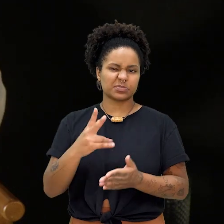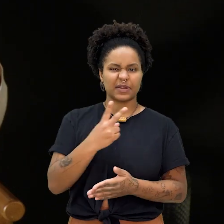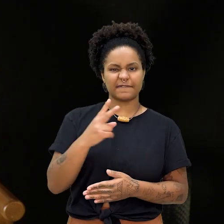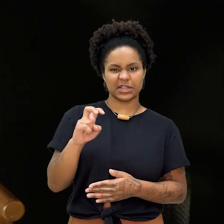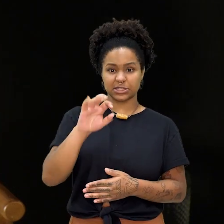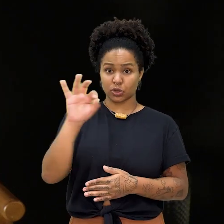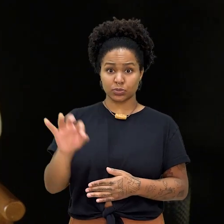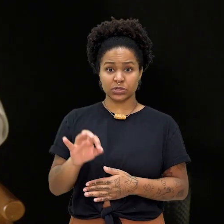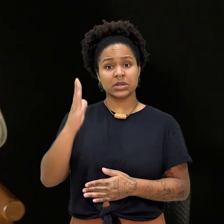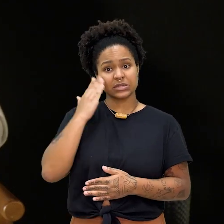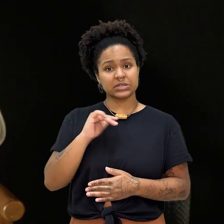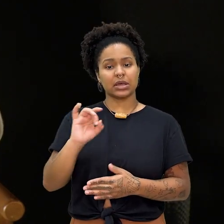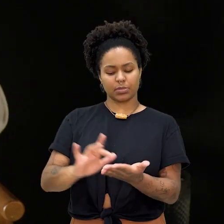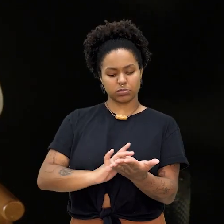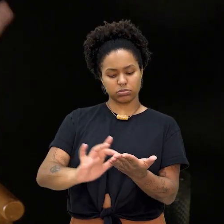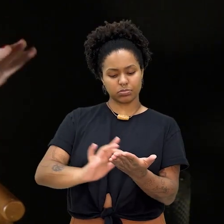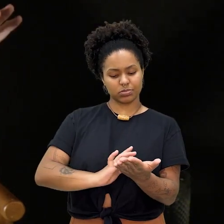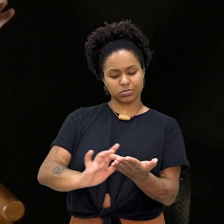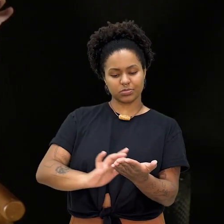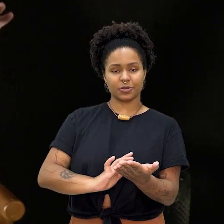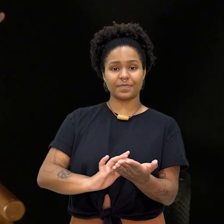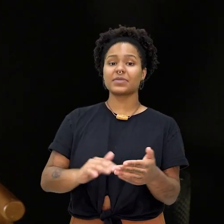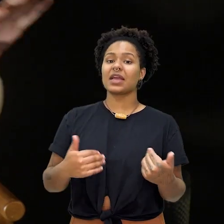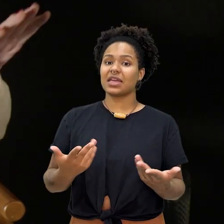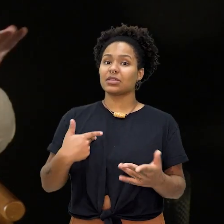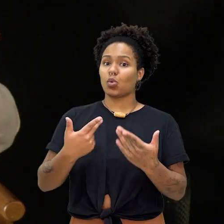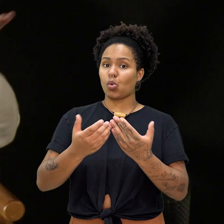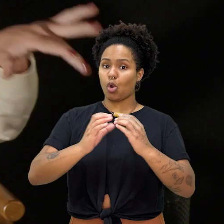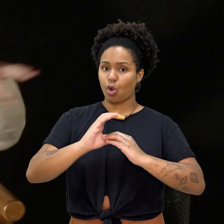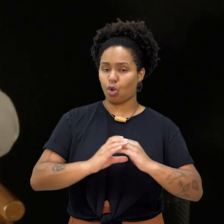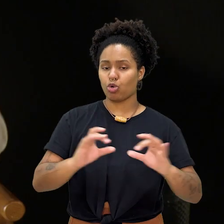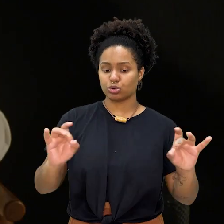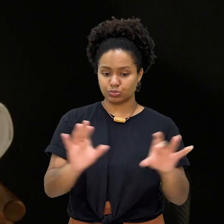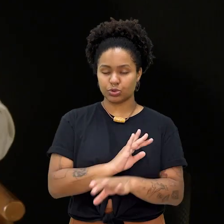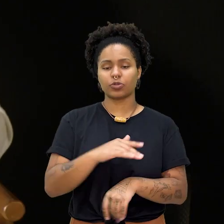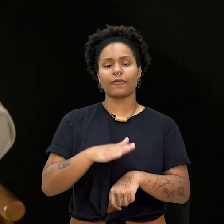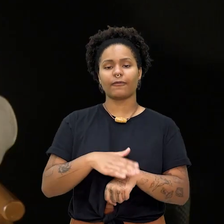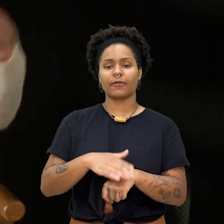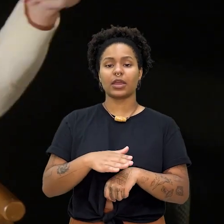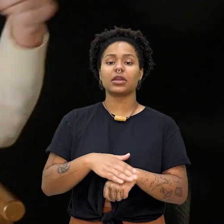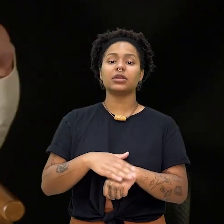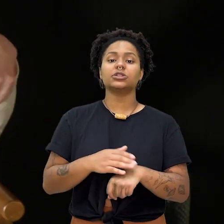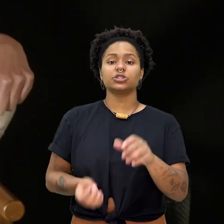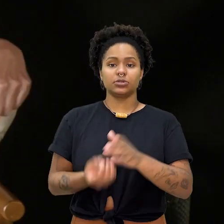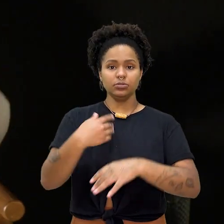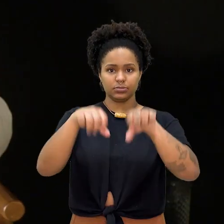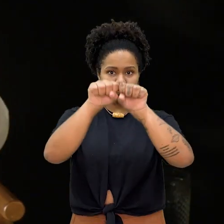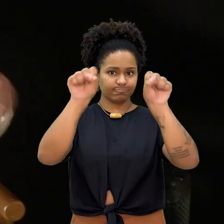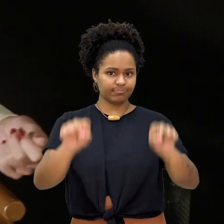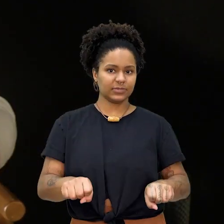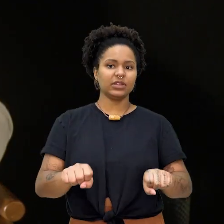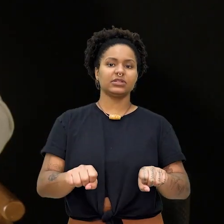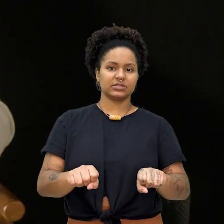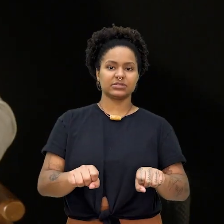pessoas sabem mexer nos números. Então, a partir desse concurso, foi criado esse sistema,